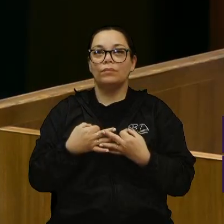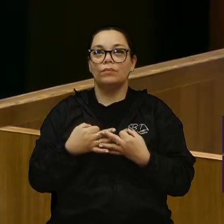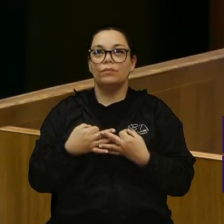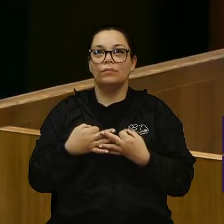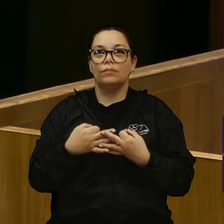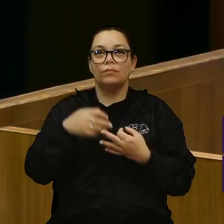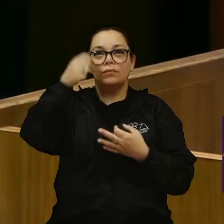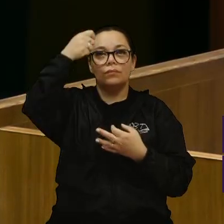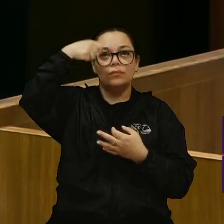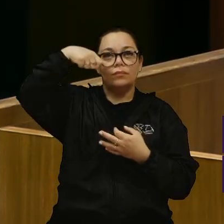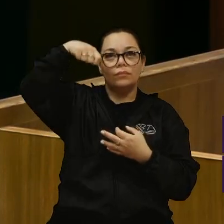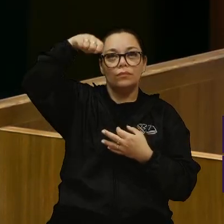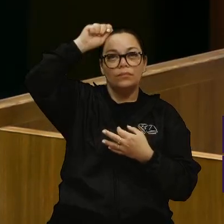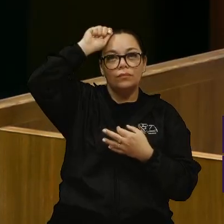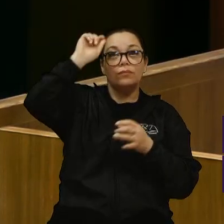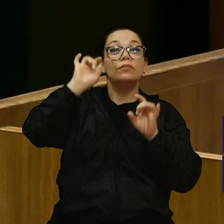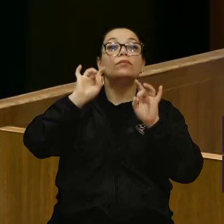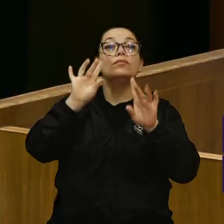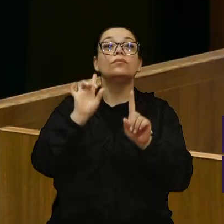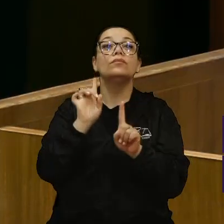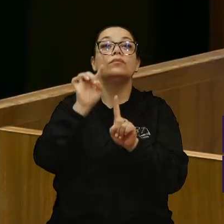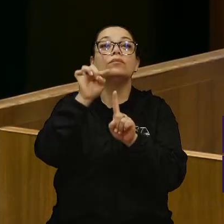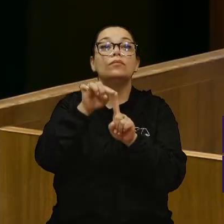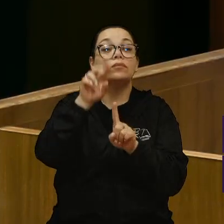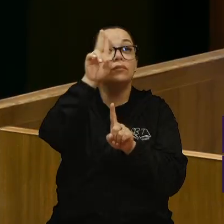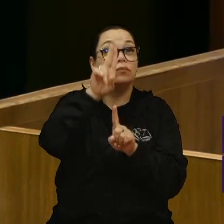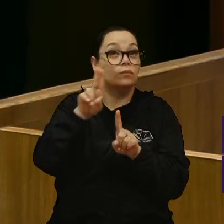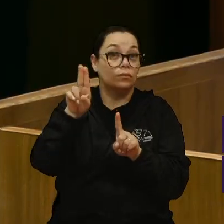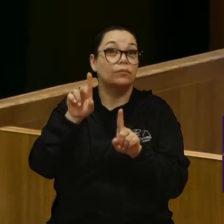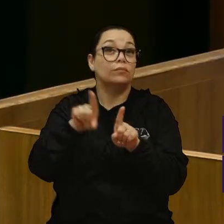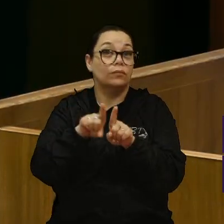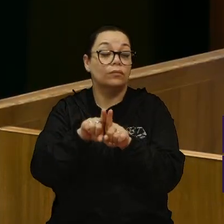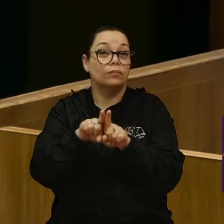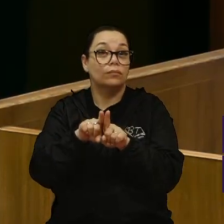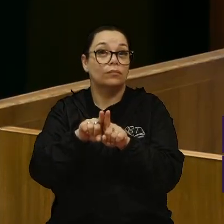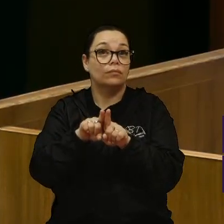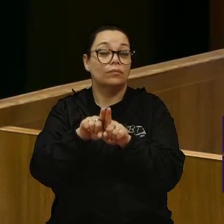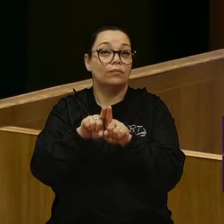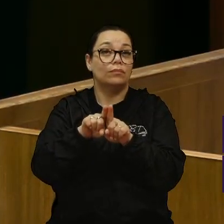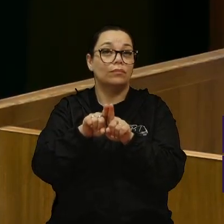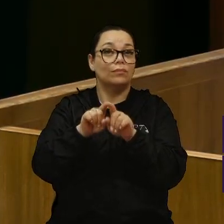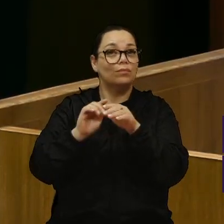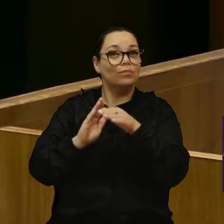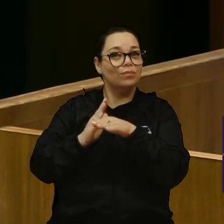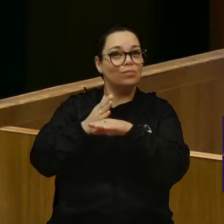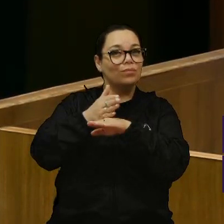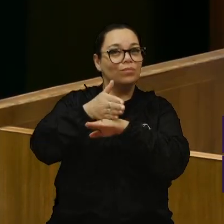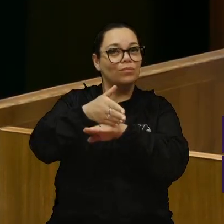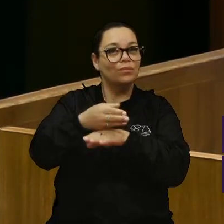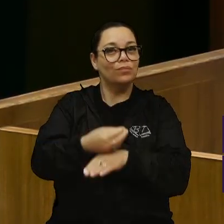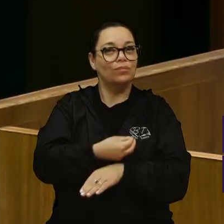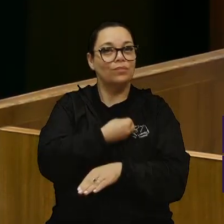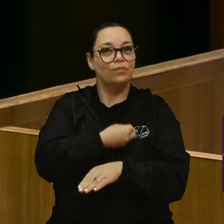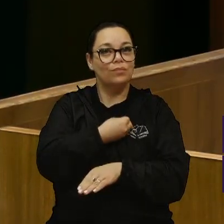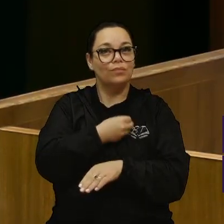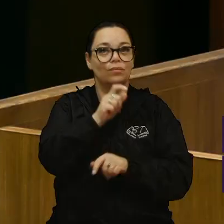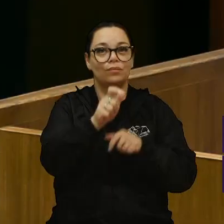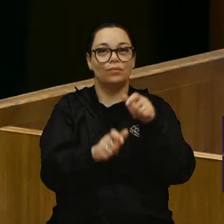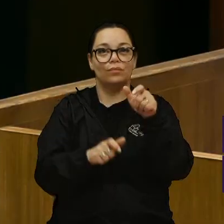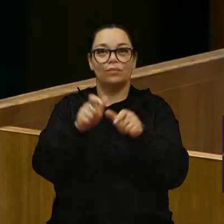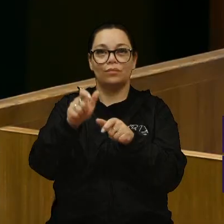a universidade só faz sentido quando se deixa atravessar pela vida das pessoas,